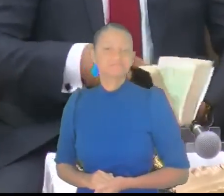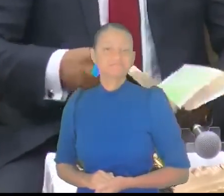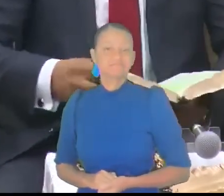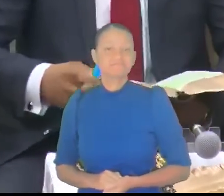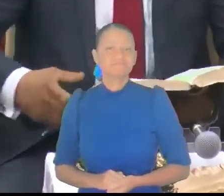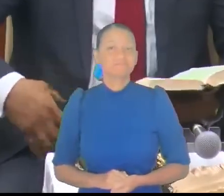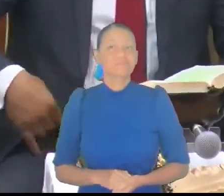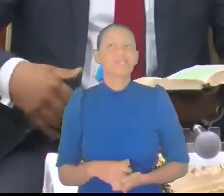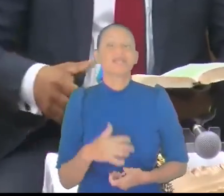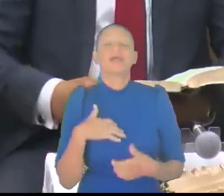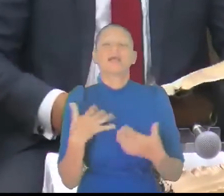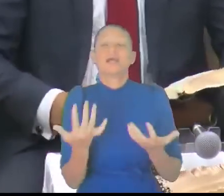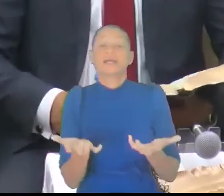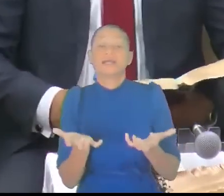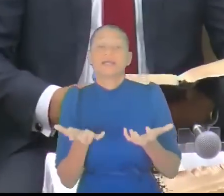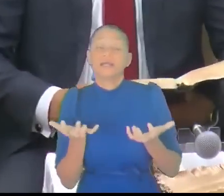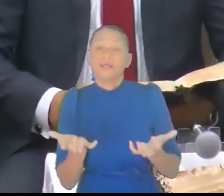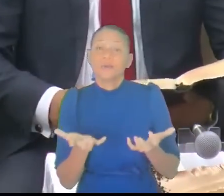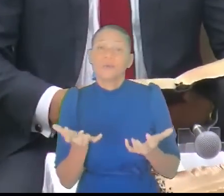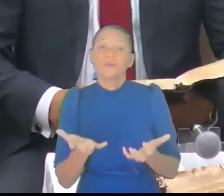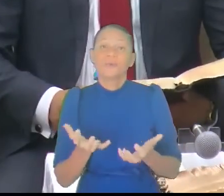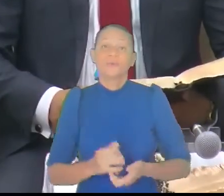nós queremos